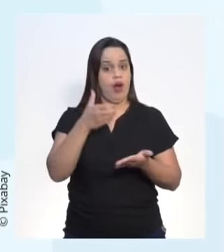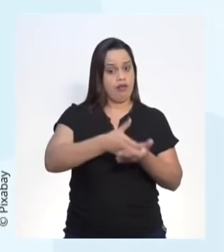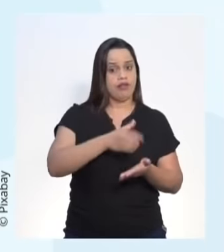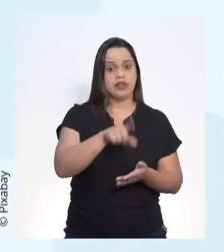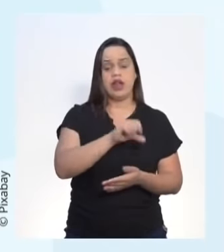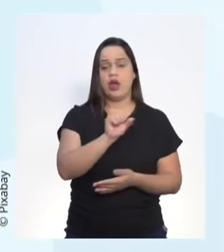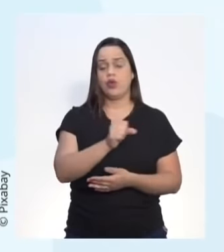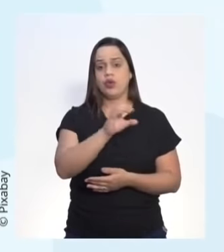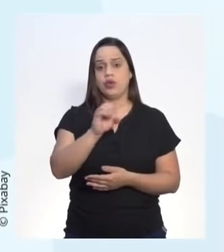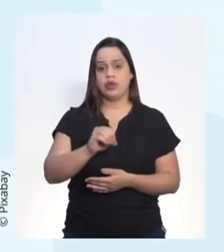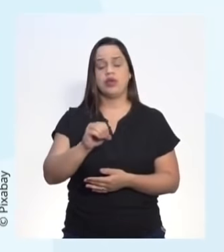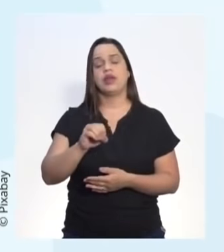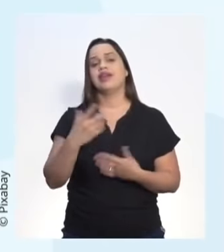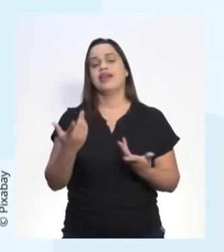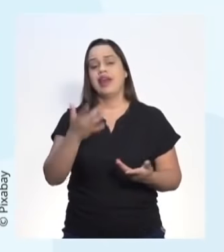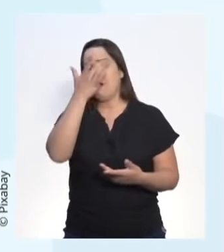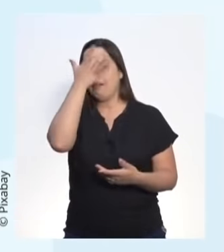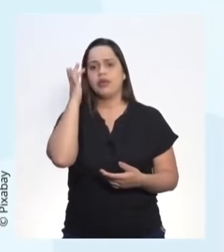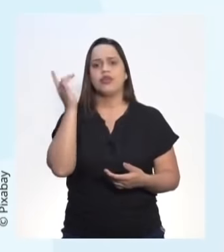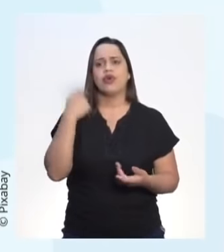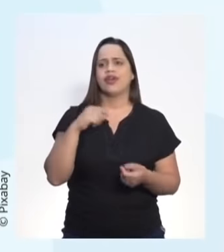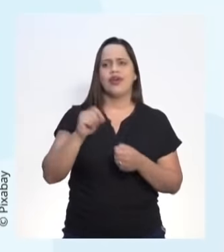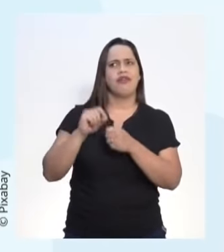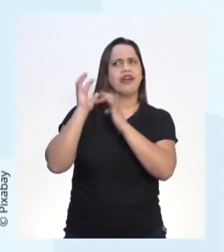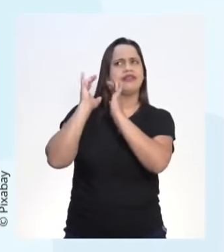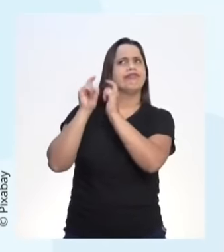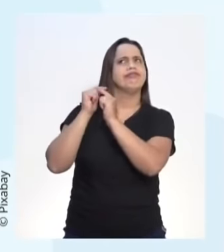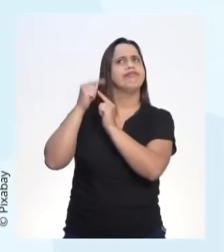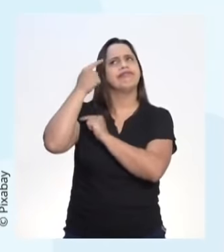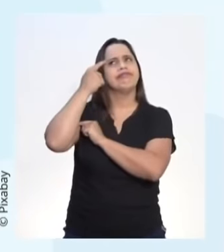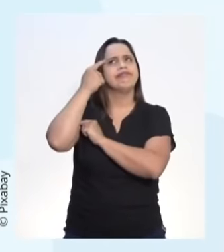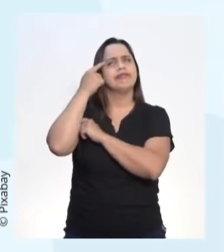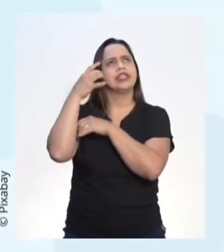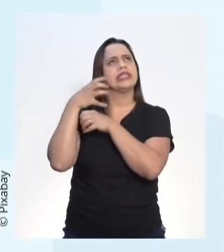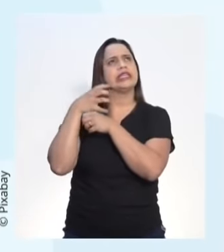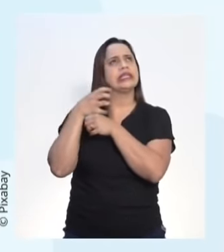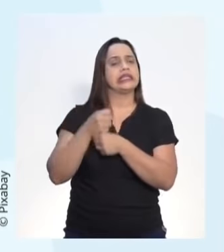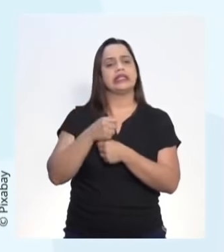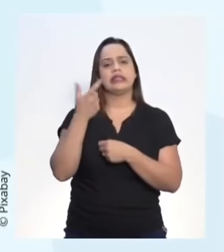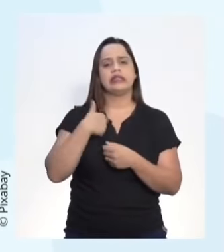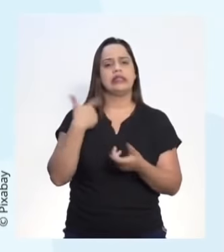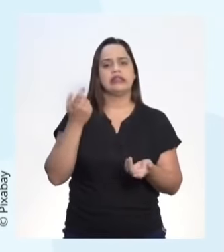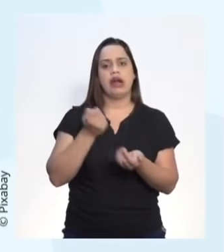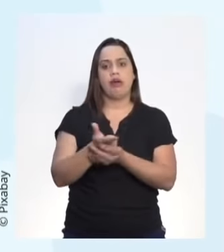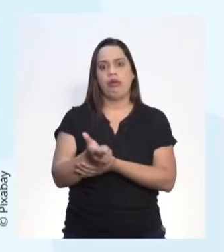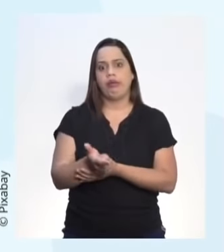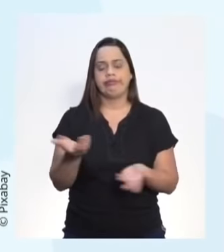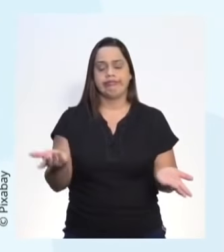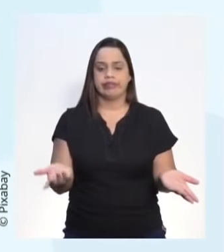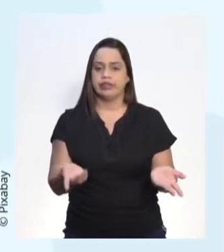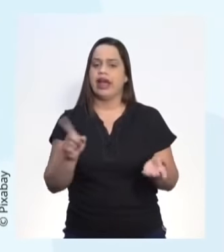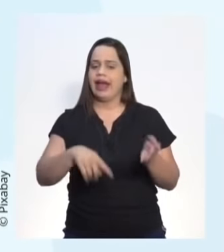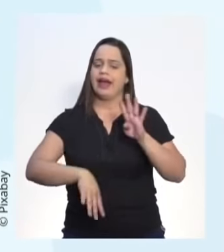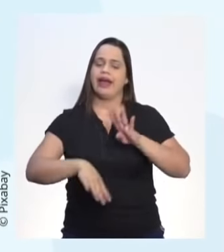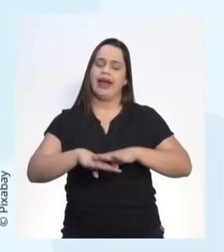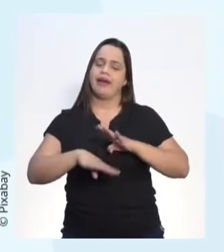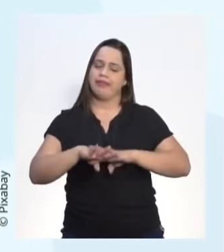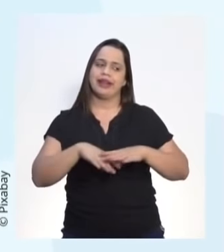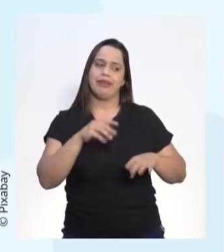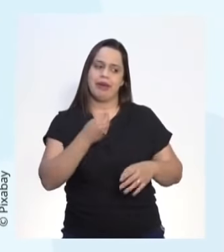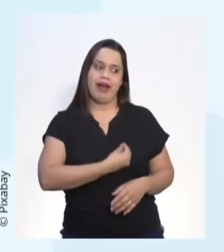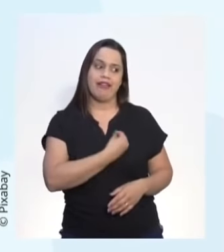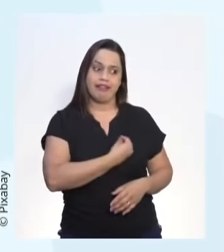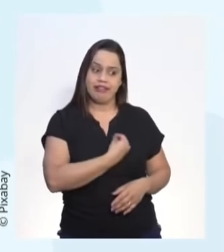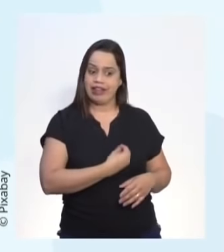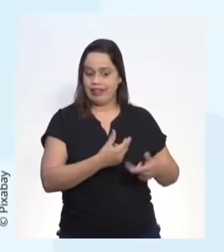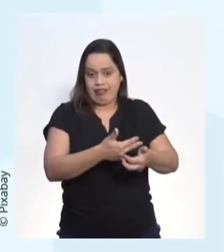faz o cálculo mental Verdade. E já vai embora, né, Osmar? É verdade, né? Essa é a matemática da vida, das coisas,